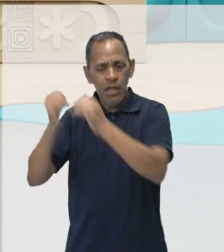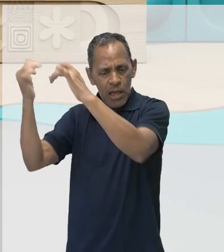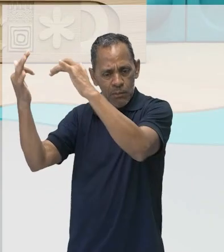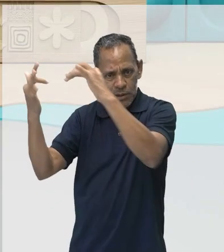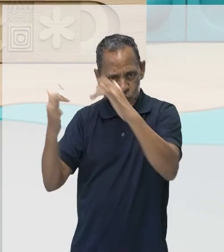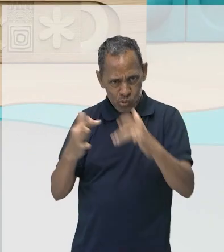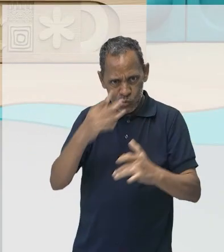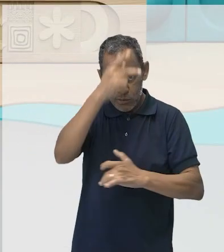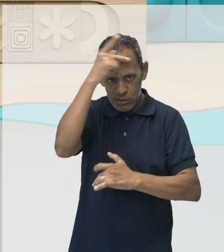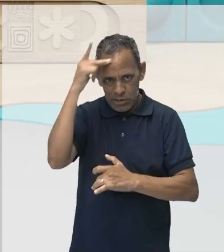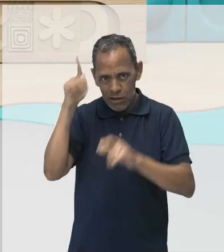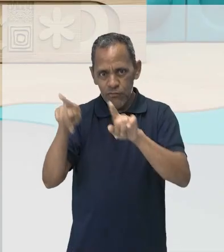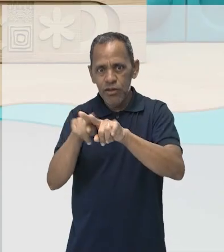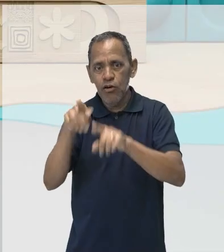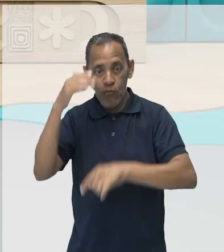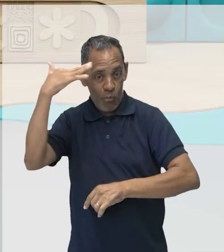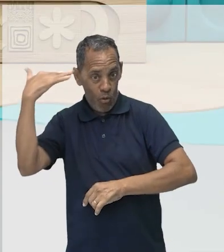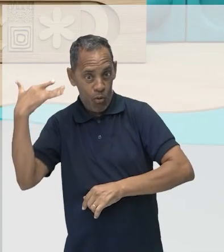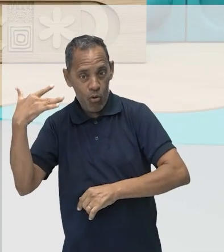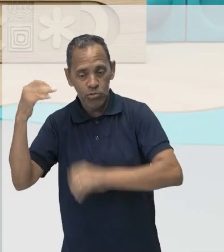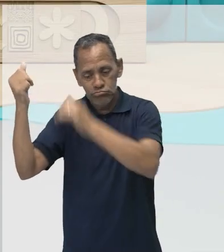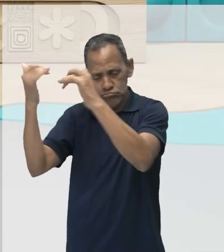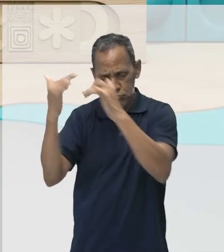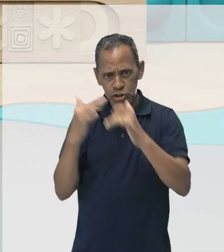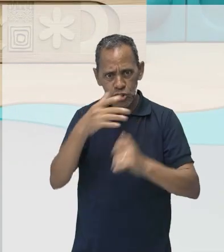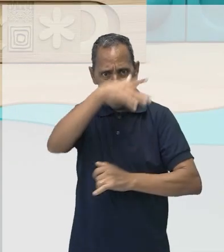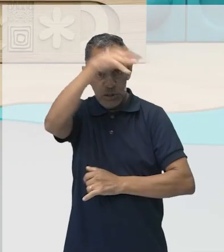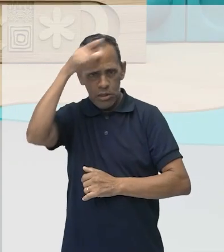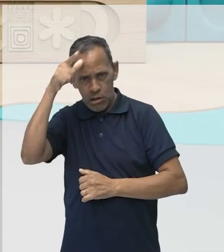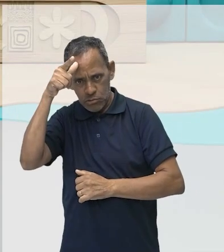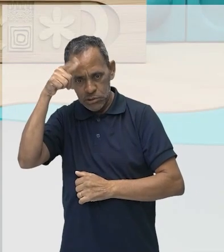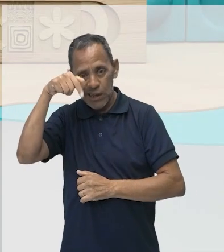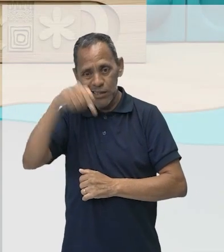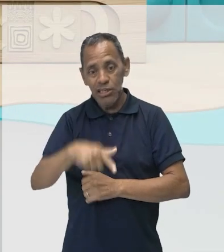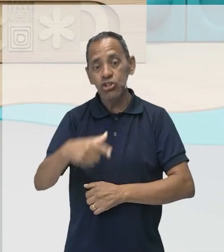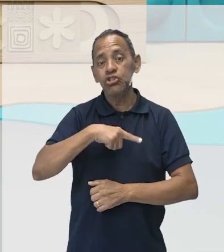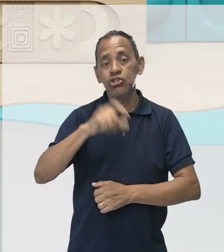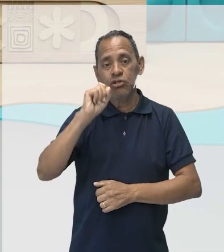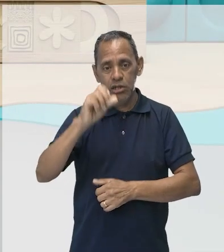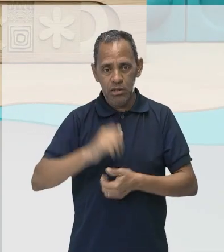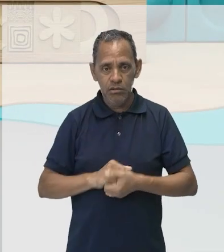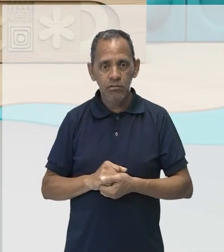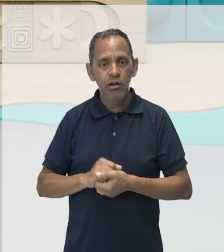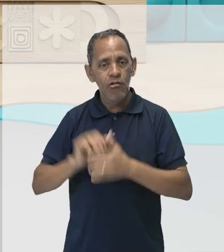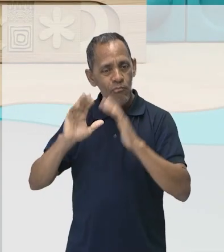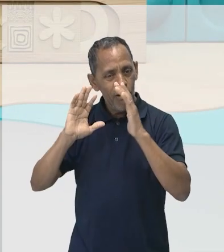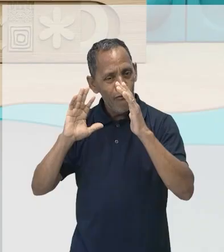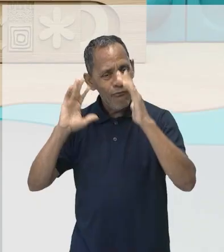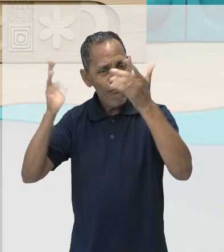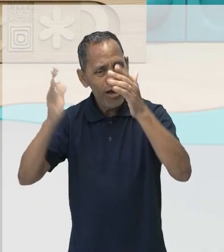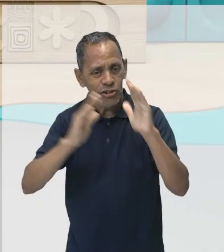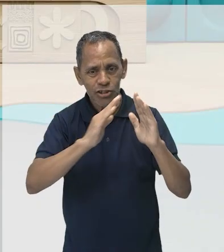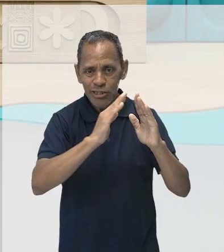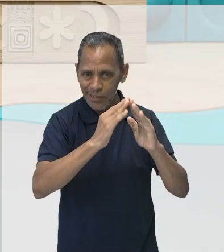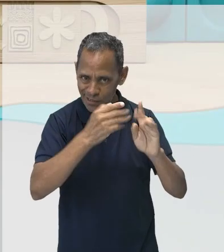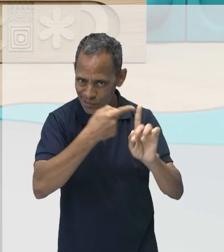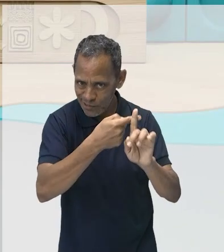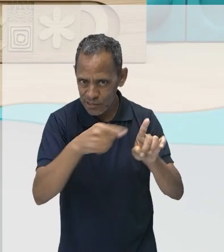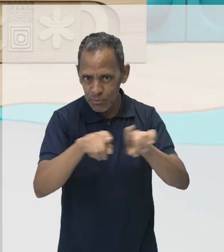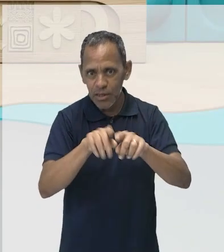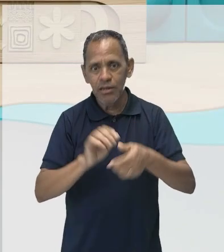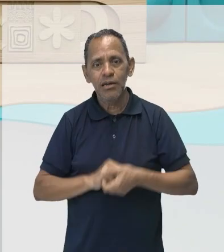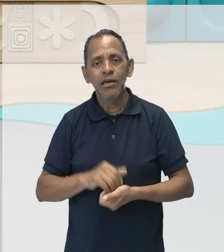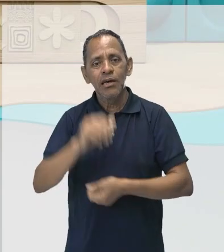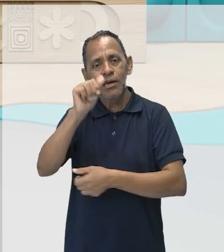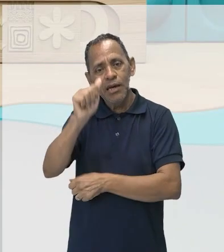da Europa e aí, de repente, Manaus, que tinha, vamos dizer, uma festa de igreja, né,